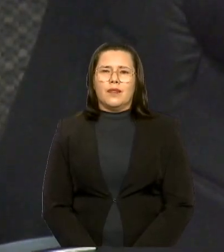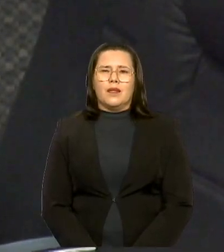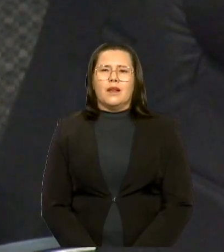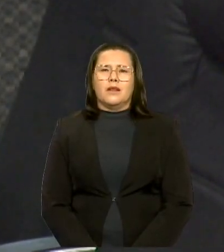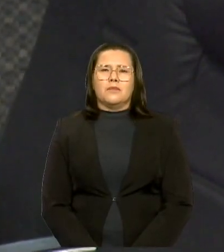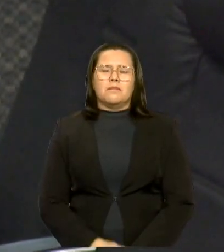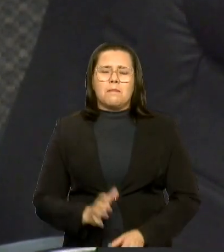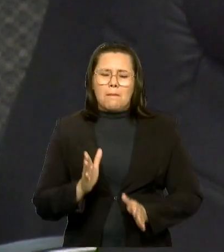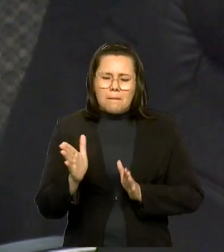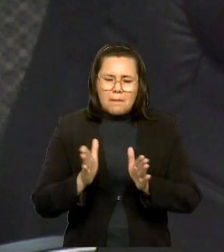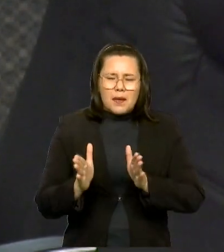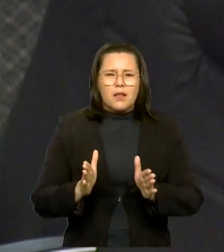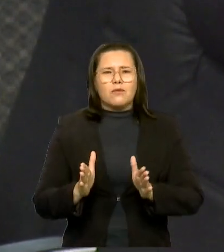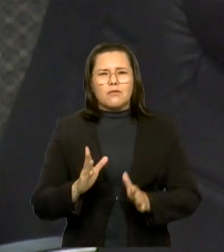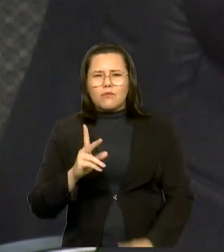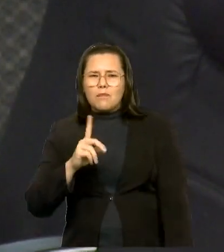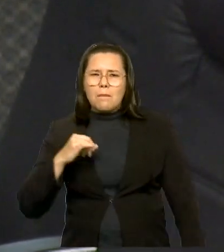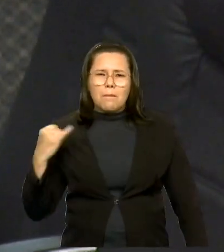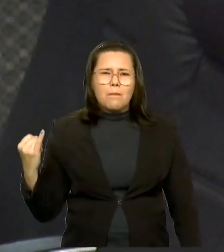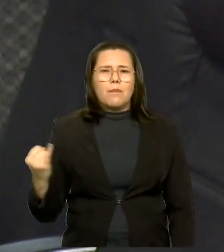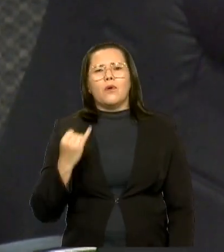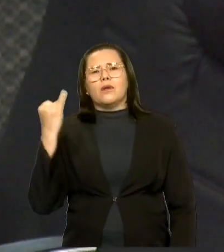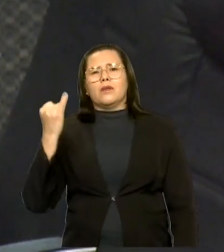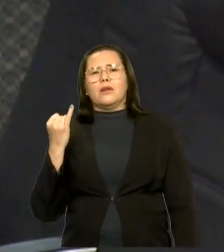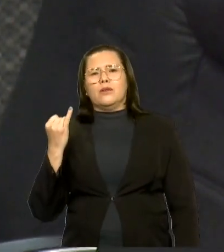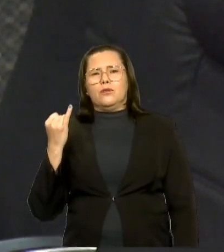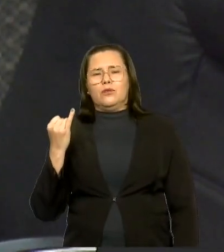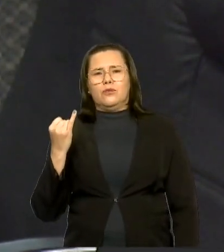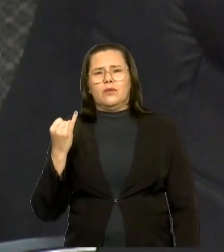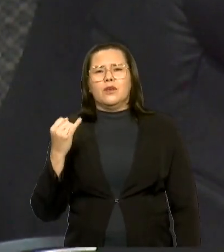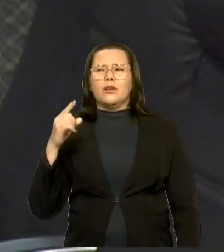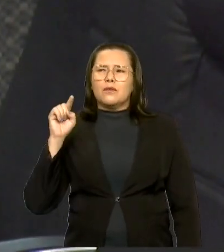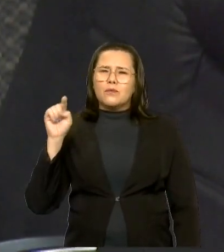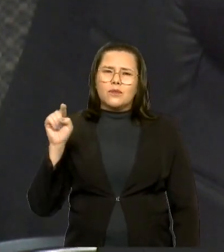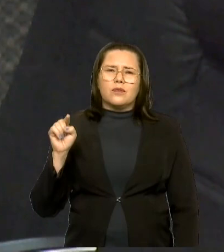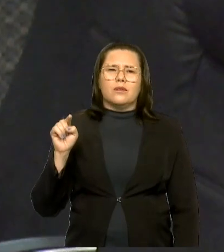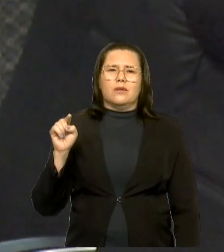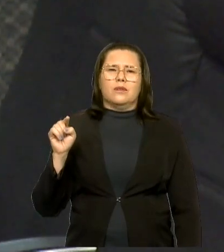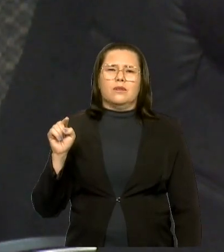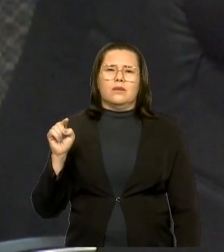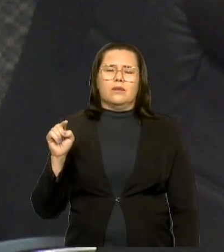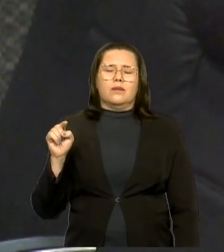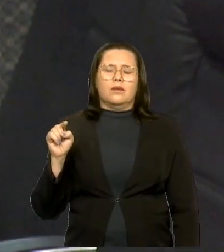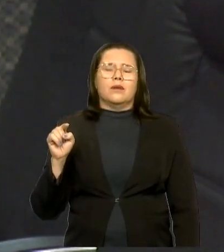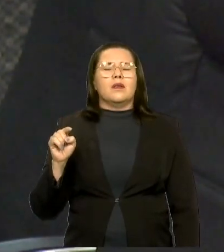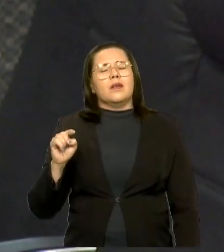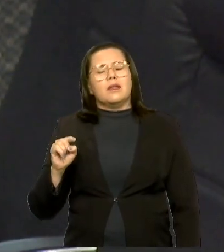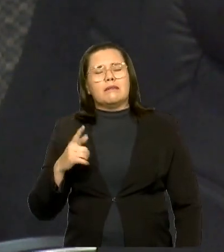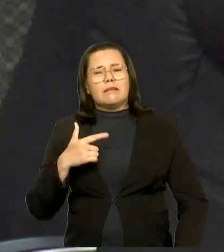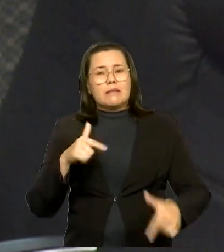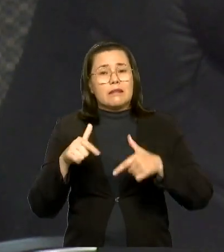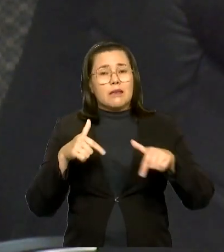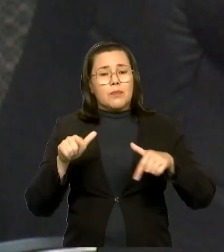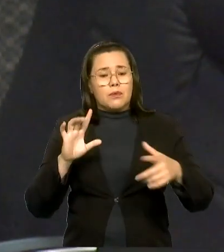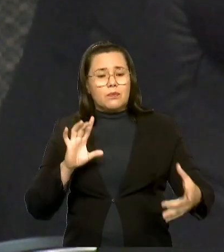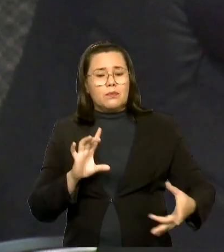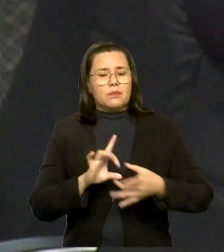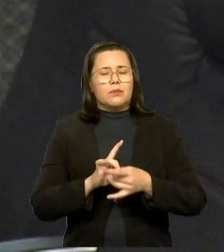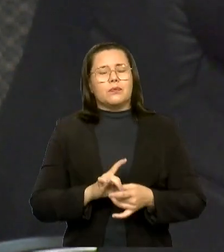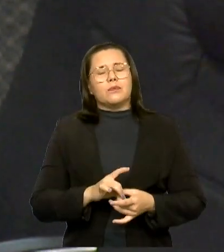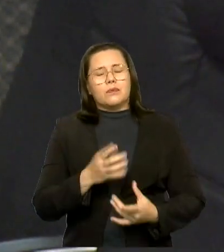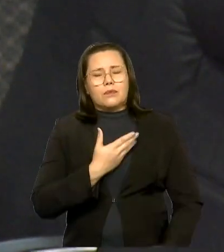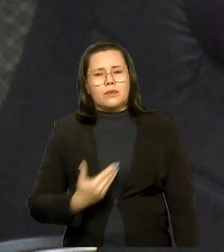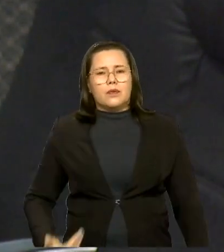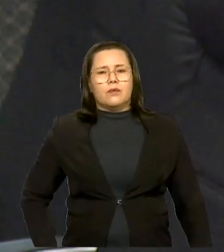decisivos para o Maranhão com o nosso querido ex-governador Flávio Dino. Quero dizer que a sua